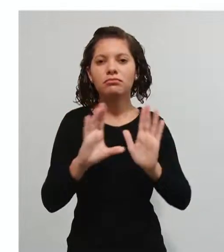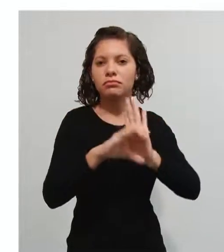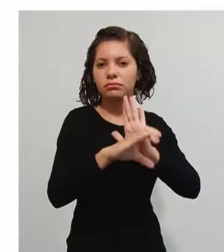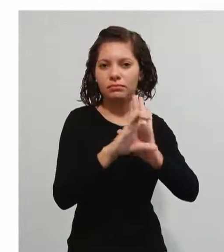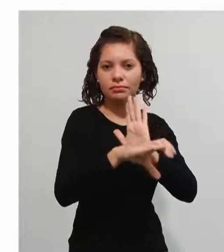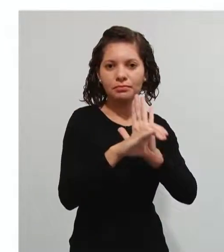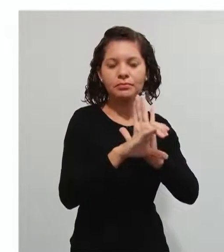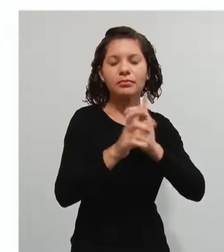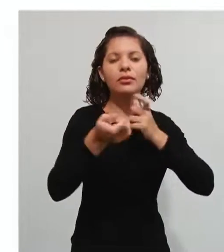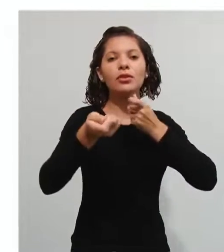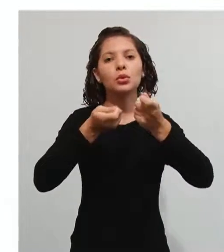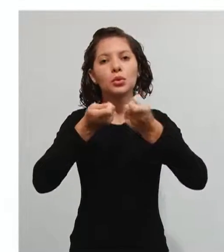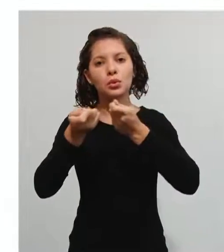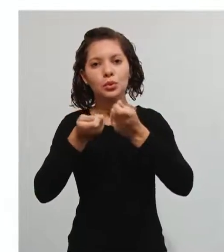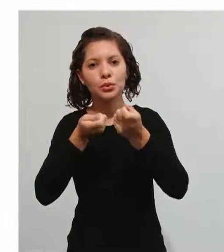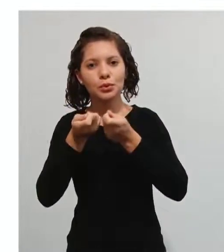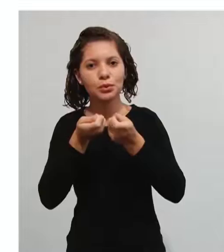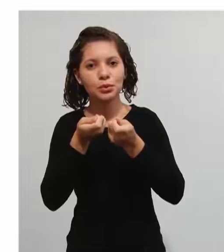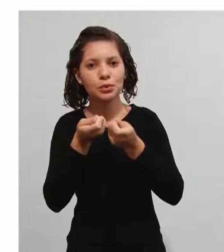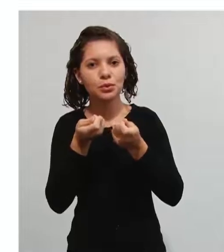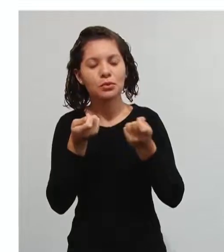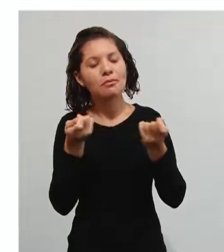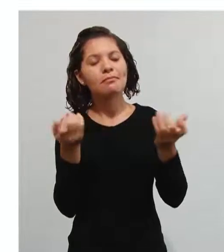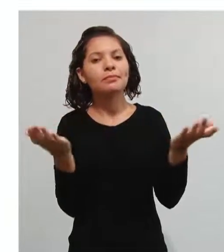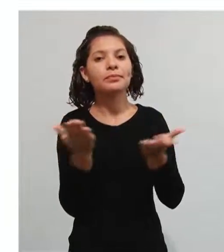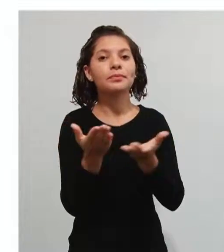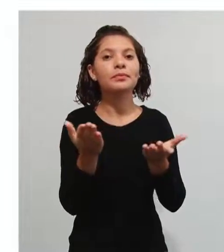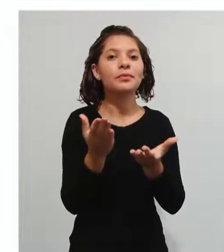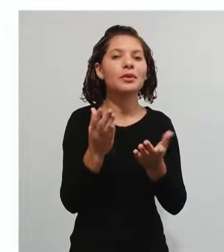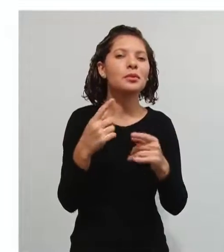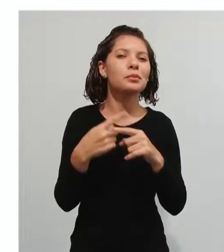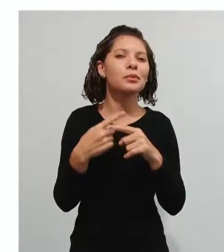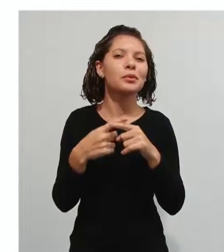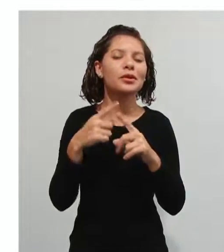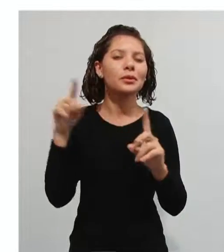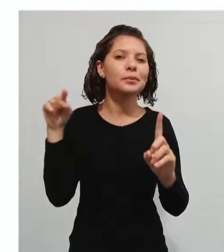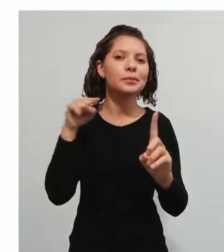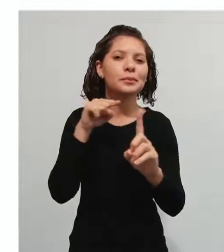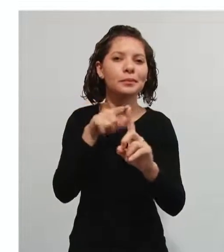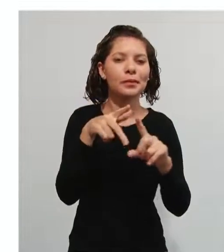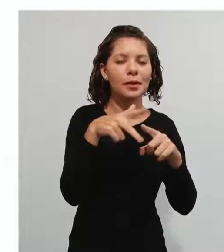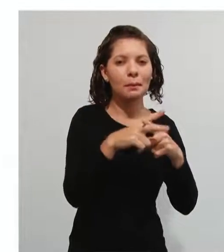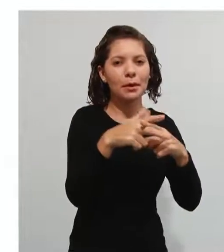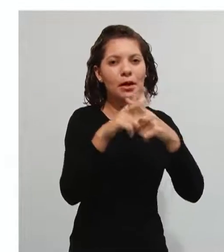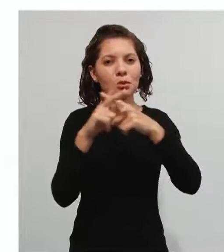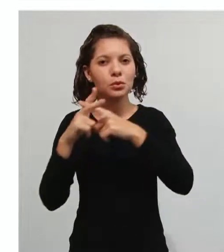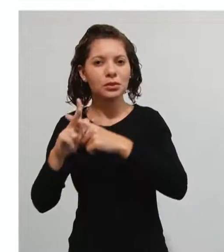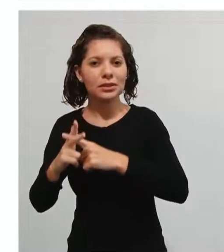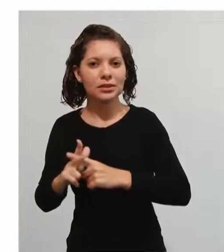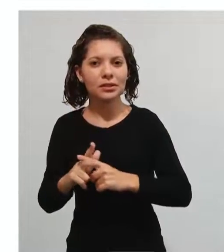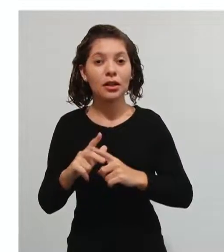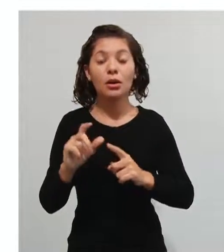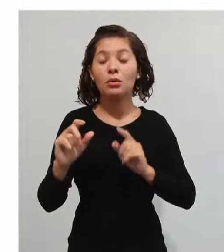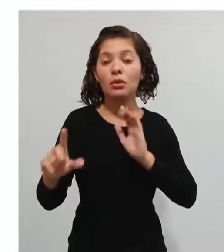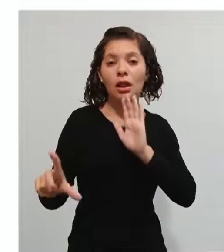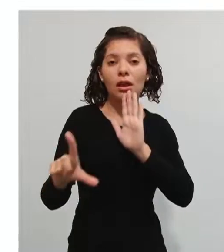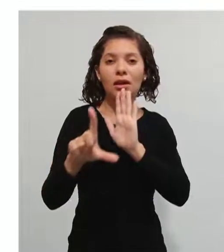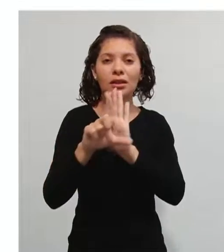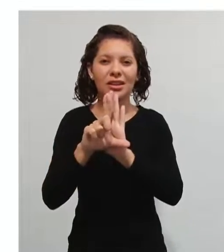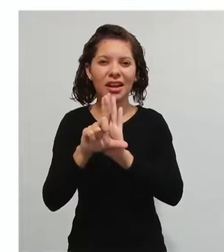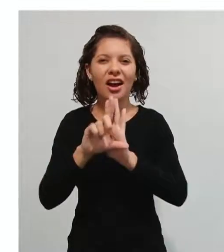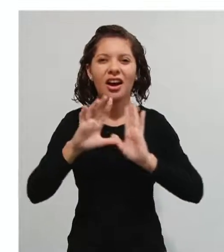do controle, voltado para a manutenção da regularidade, da legalidade,